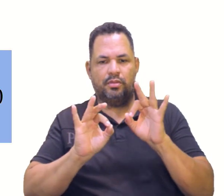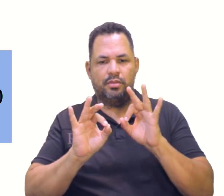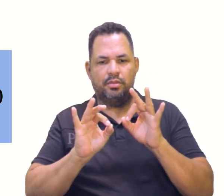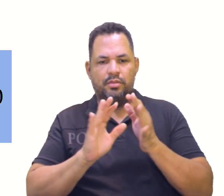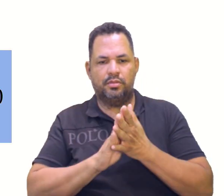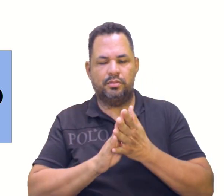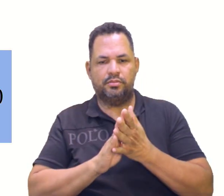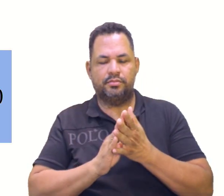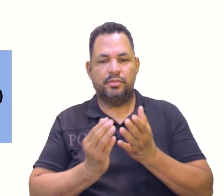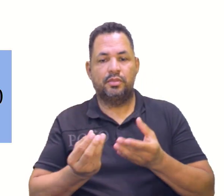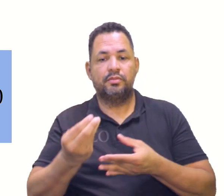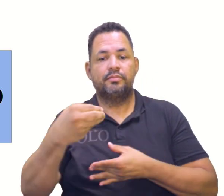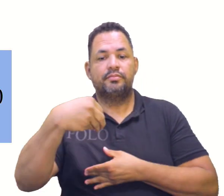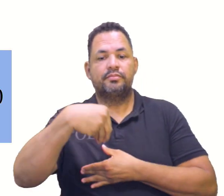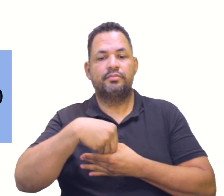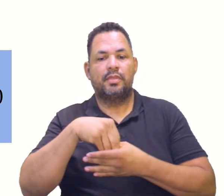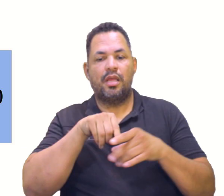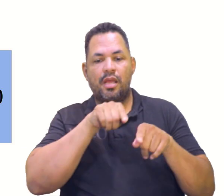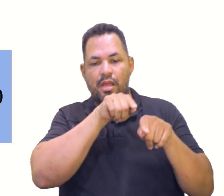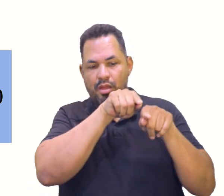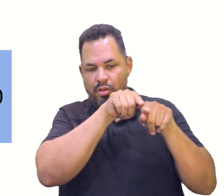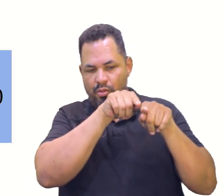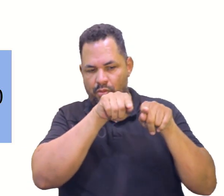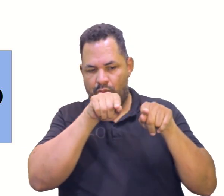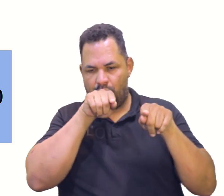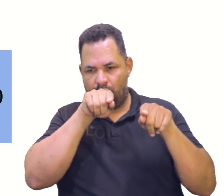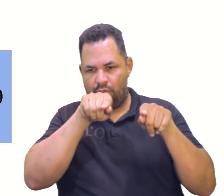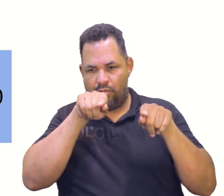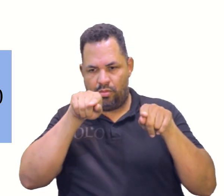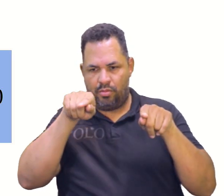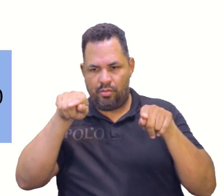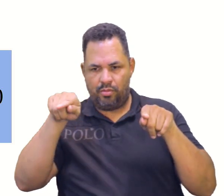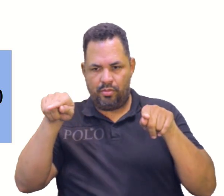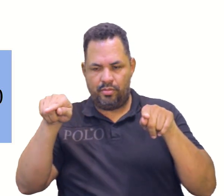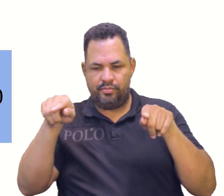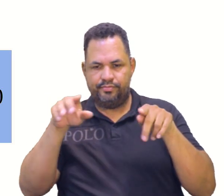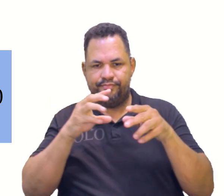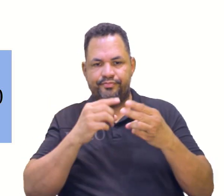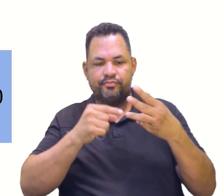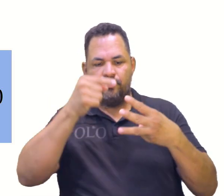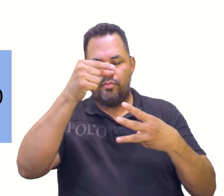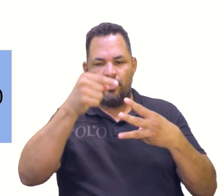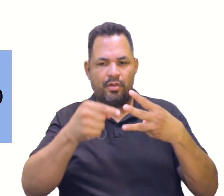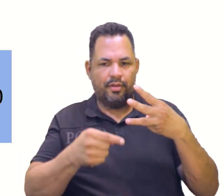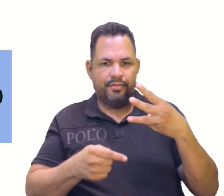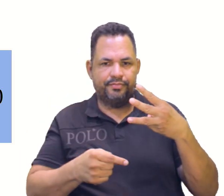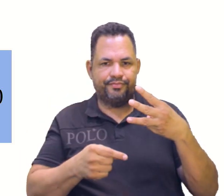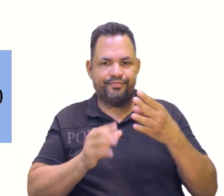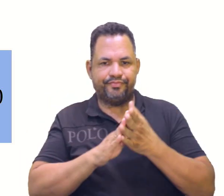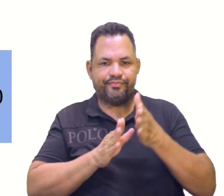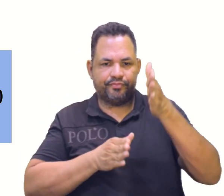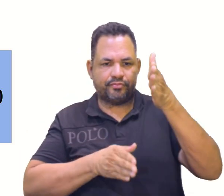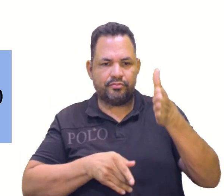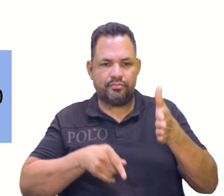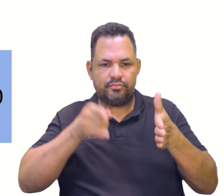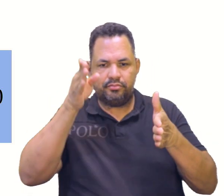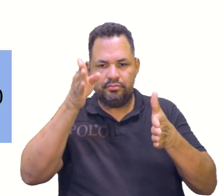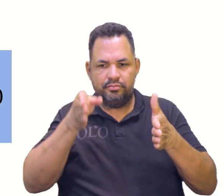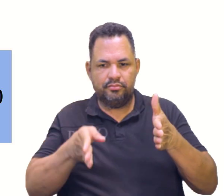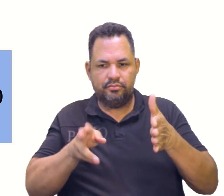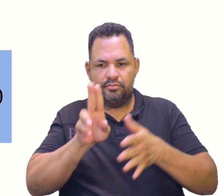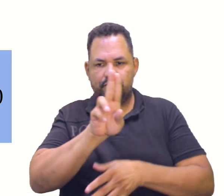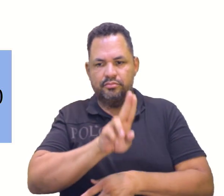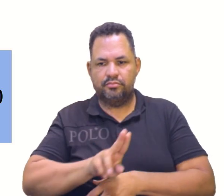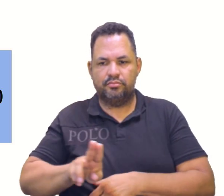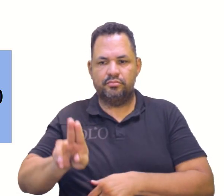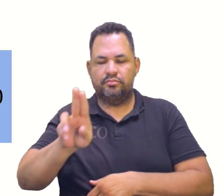estão pertencendo à mesma reta. Ou podemos jogar esses 3 pontos em uma matriz e ali, aplicando